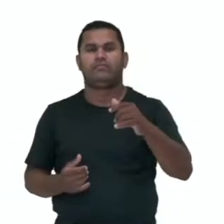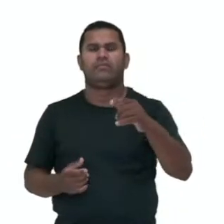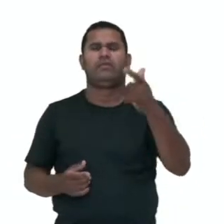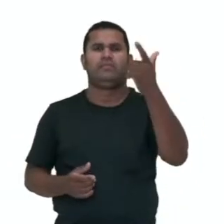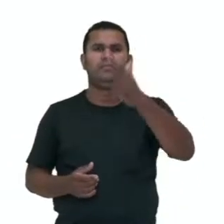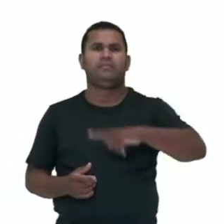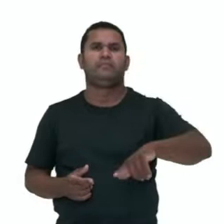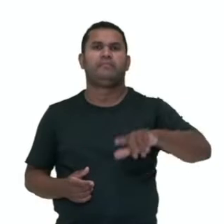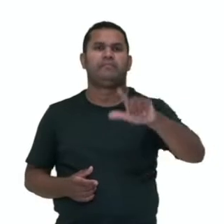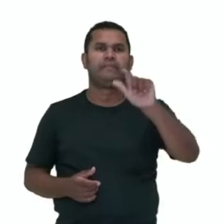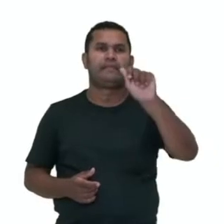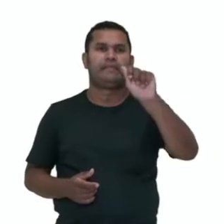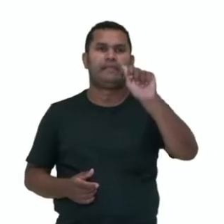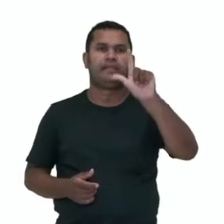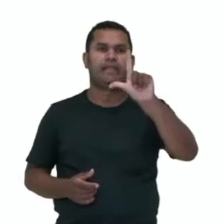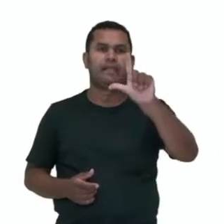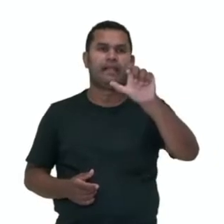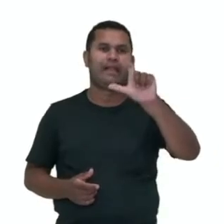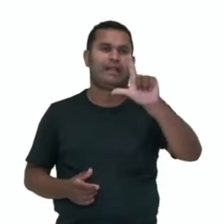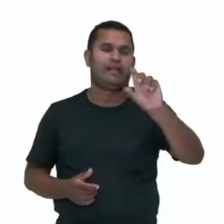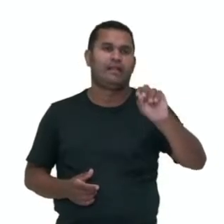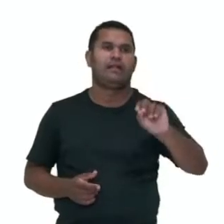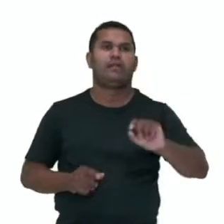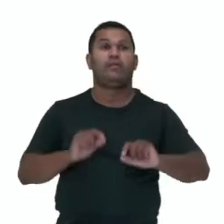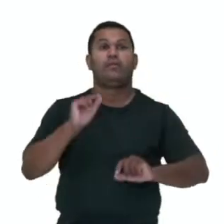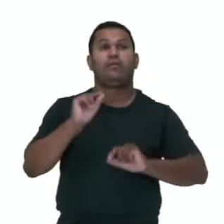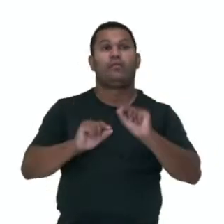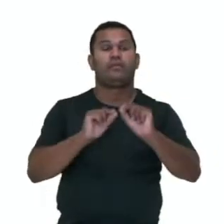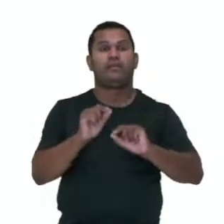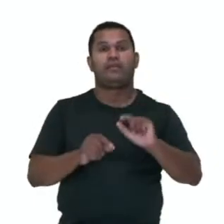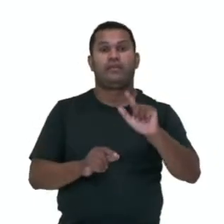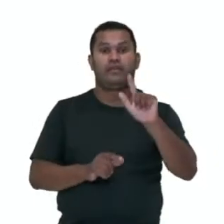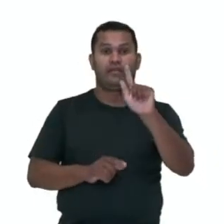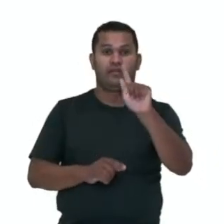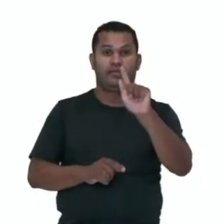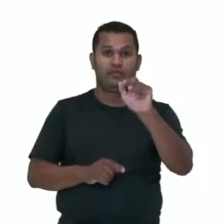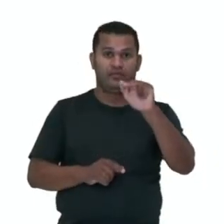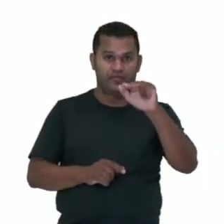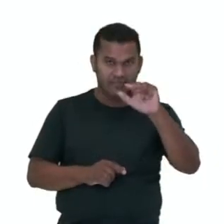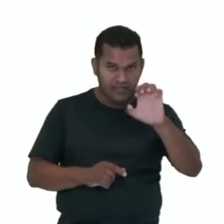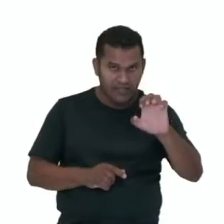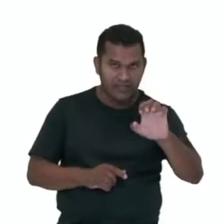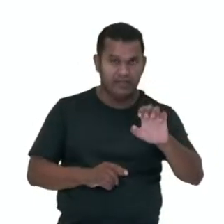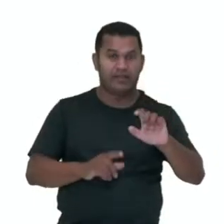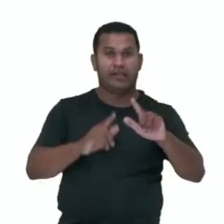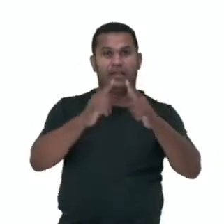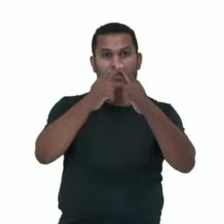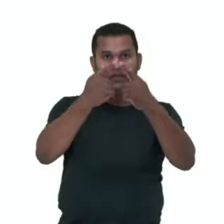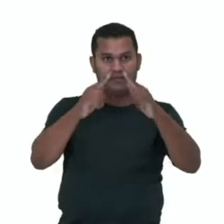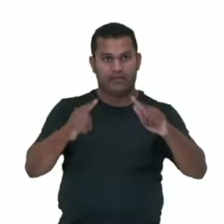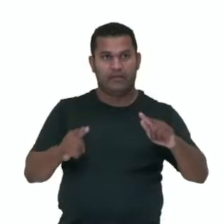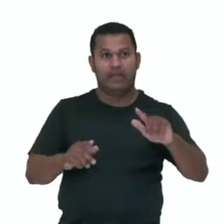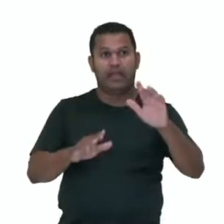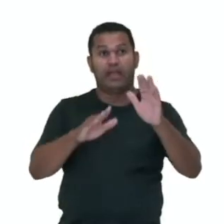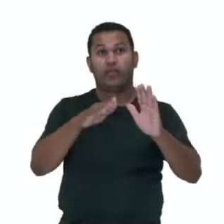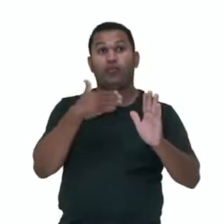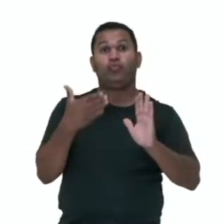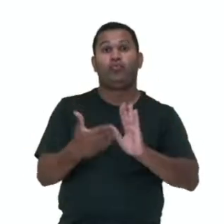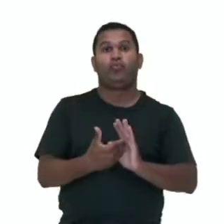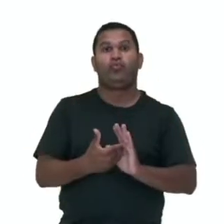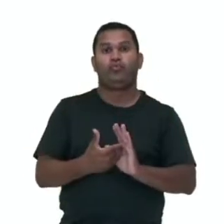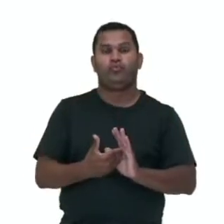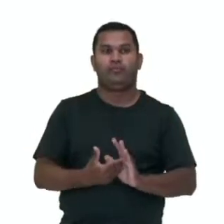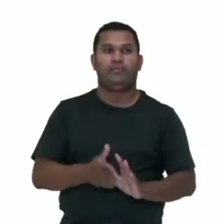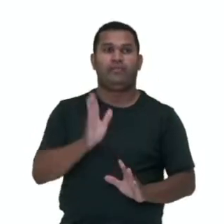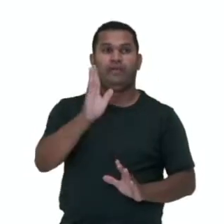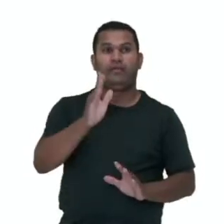gente tem que pensar o seguinte, o gene é a estrutura geral, tá? E o alelo seria uma parte dele,